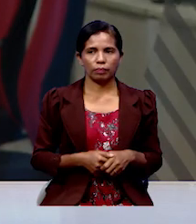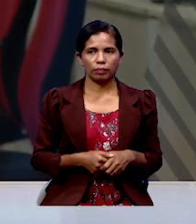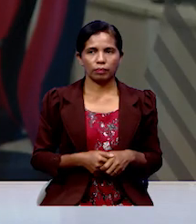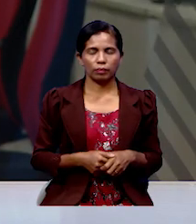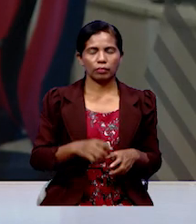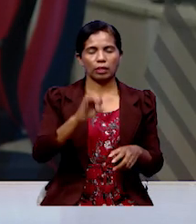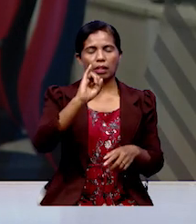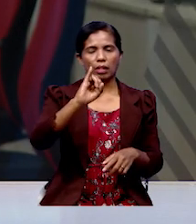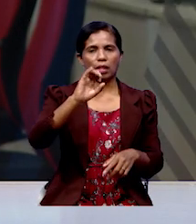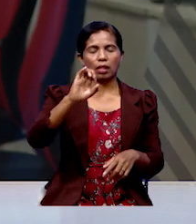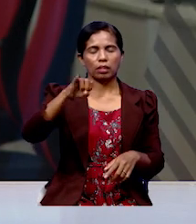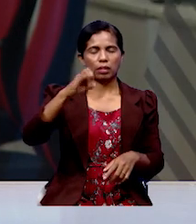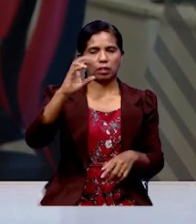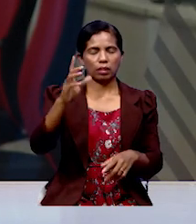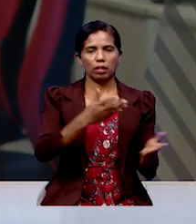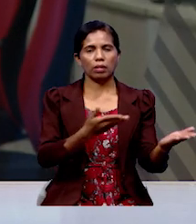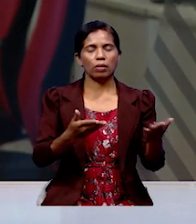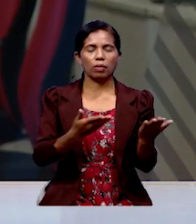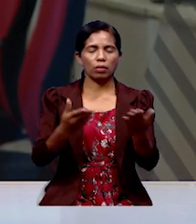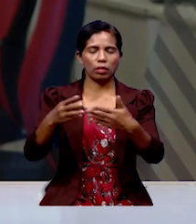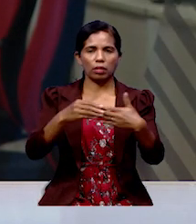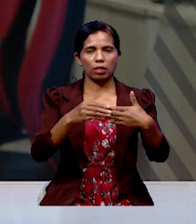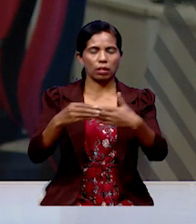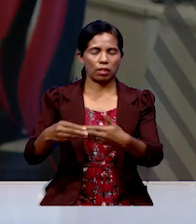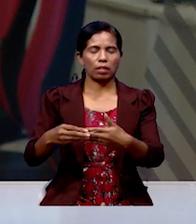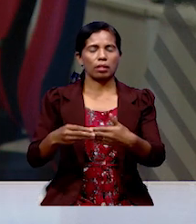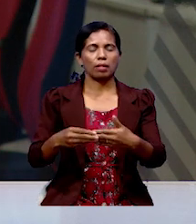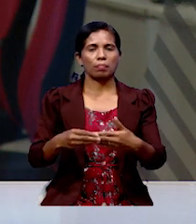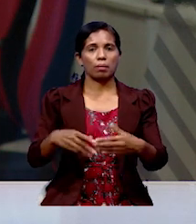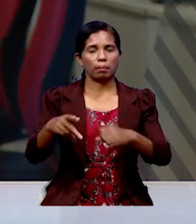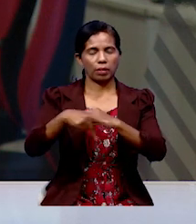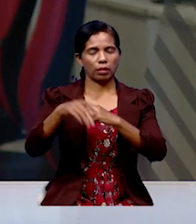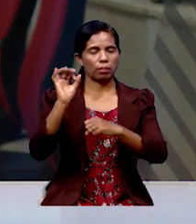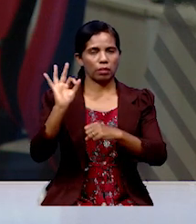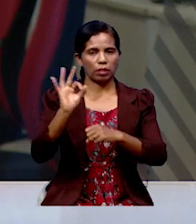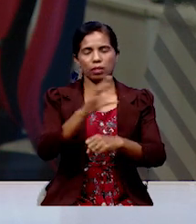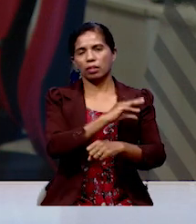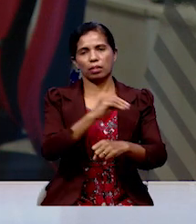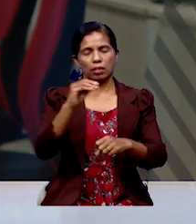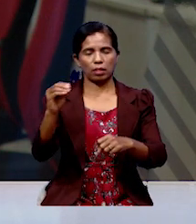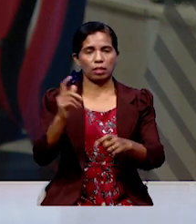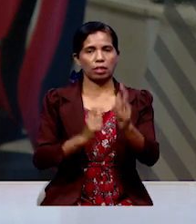Ezidi Dezizu, selor lider nain tolu husi partido Frente Mudança Bahatang iha tribunal.